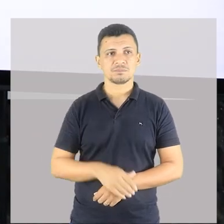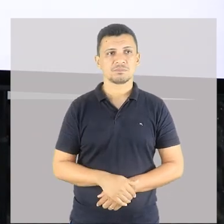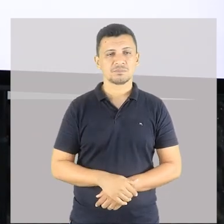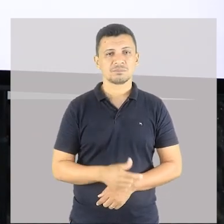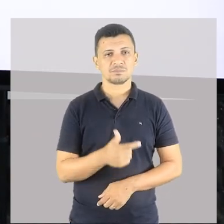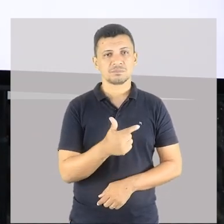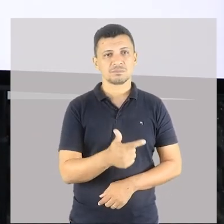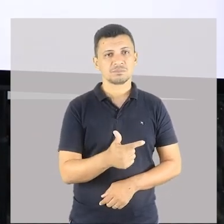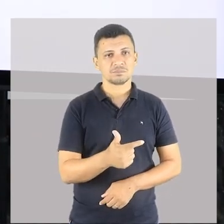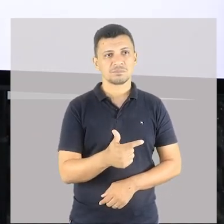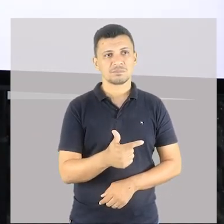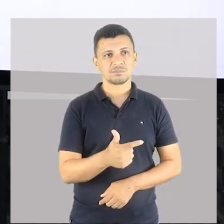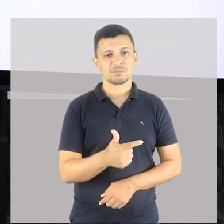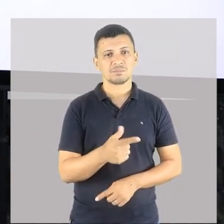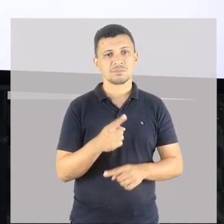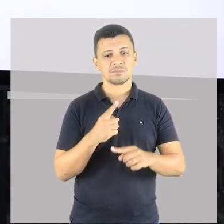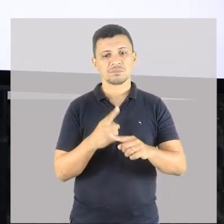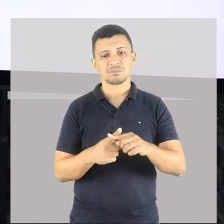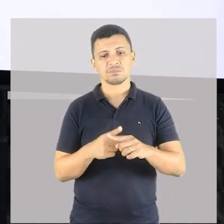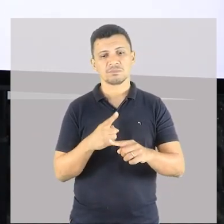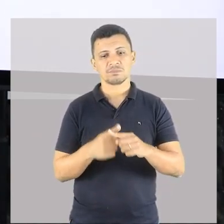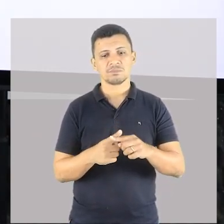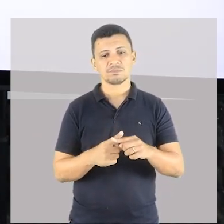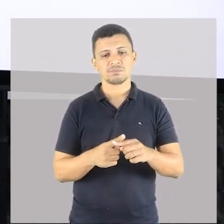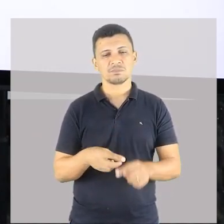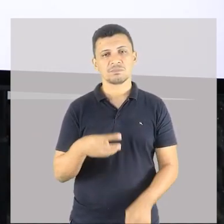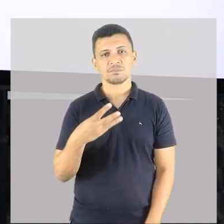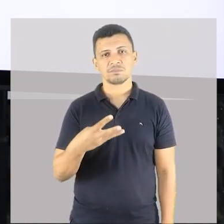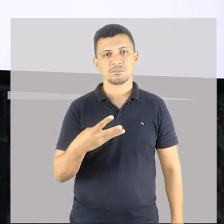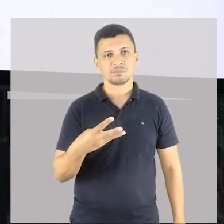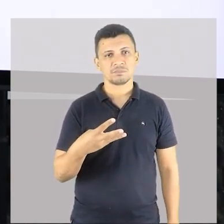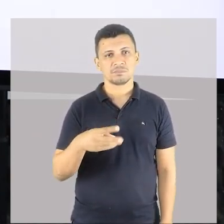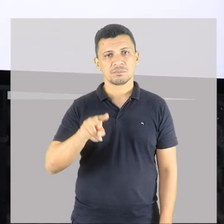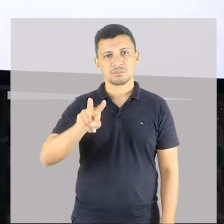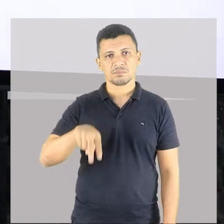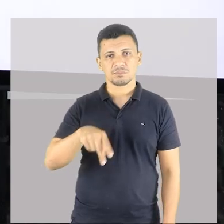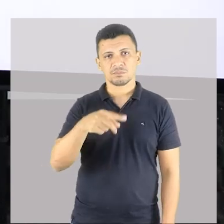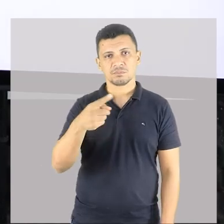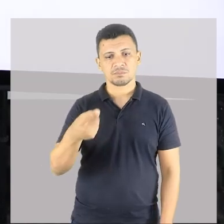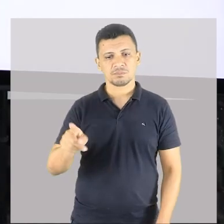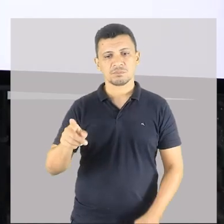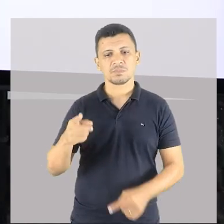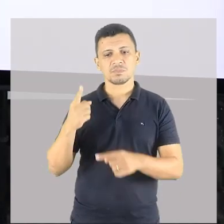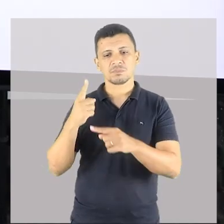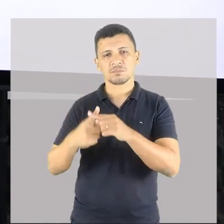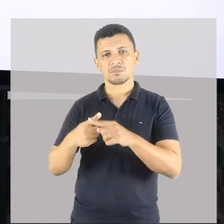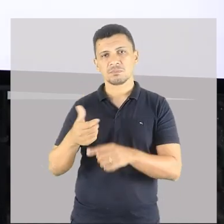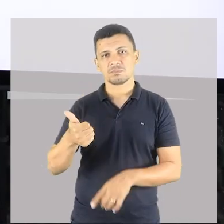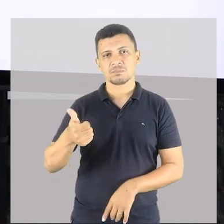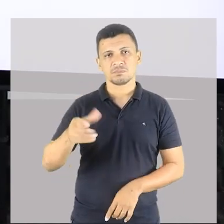por 2 vezes o raio, ó, 3π vezes 10 a menos 2.